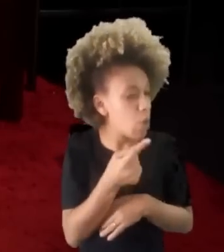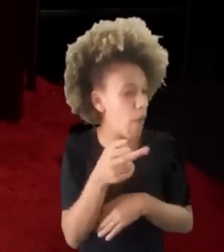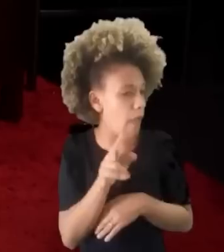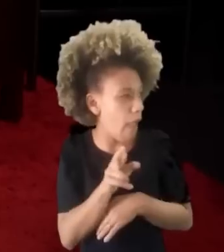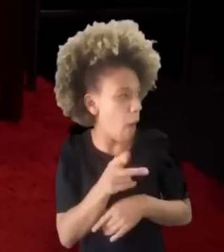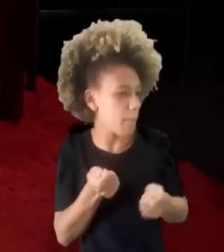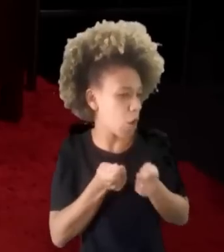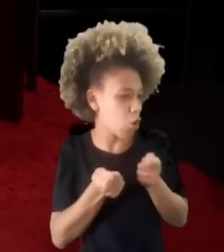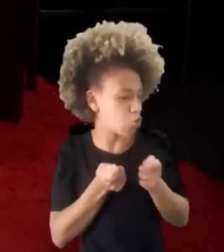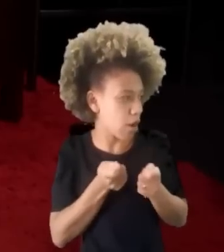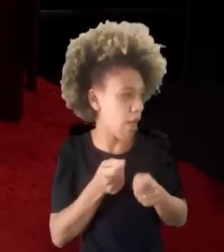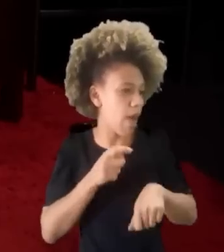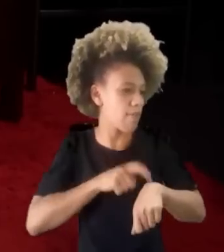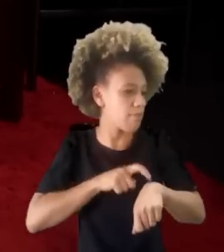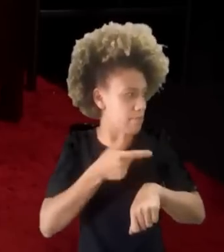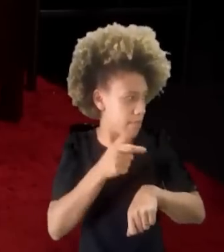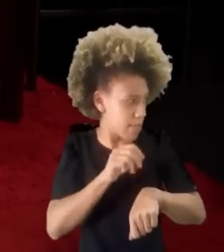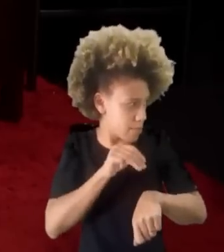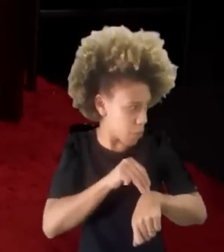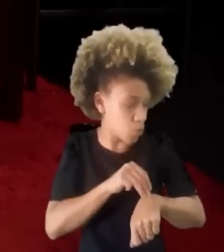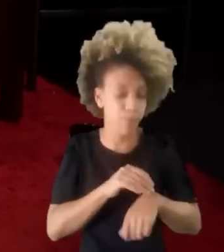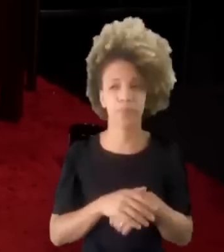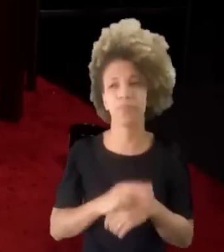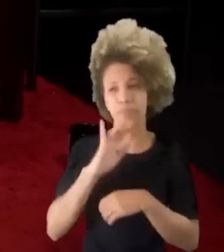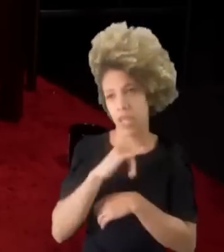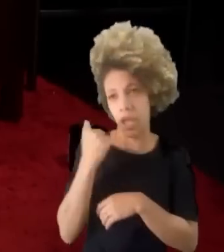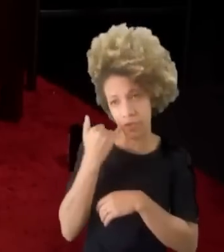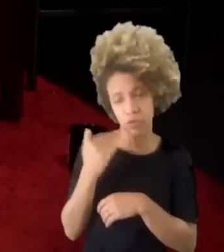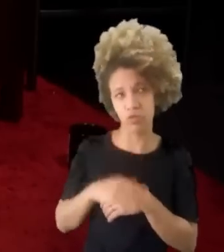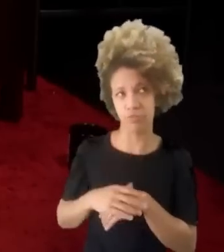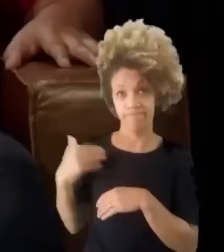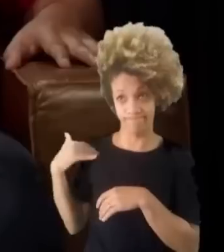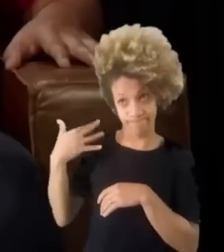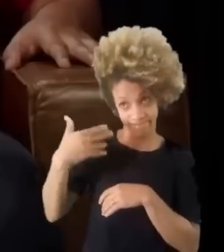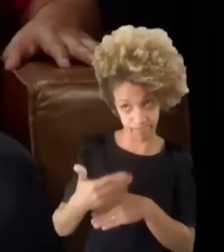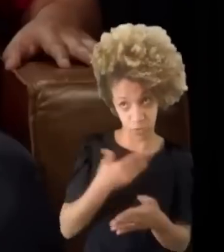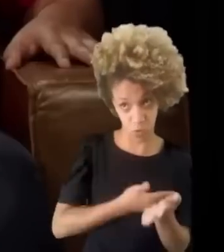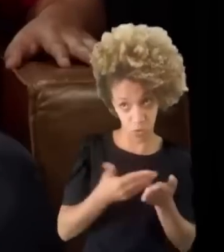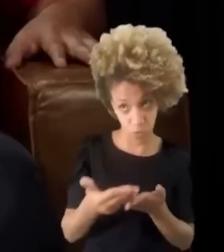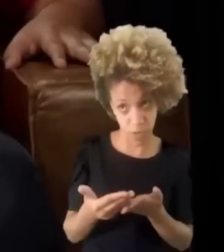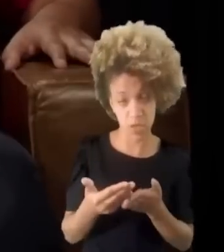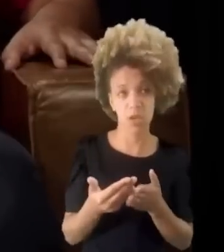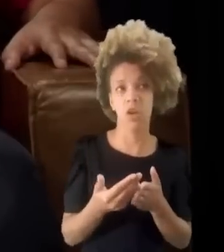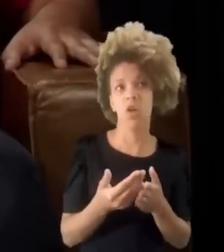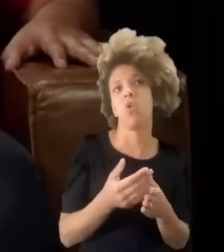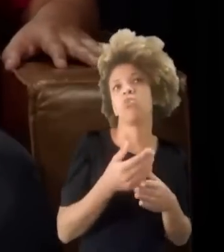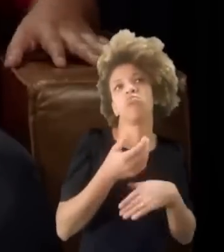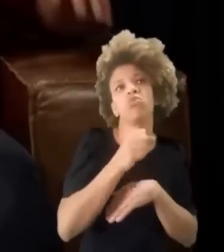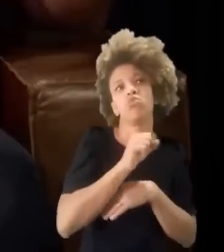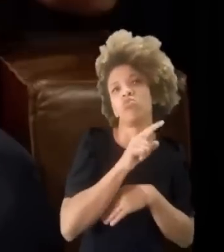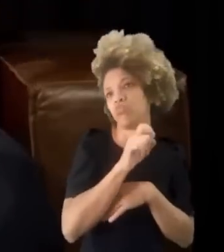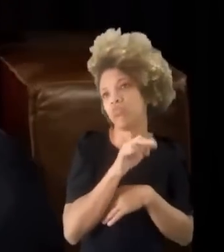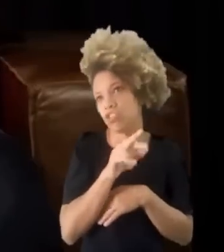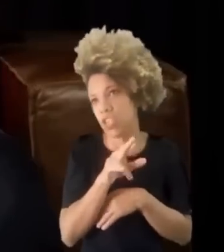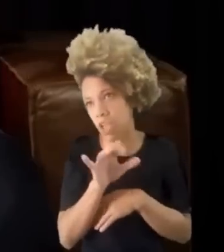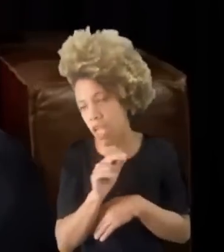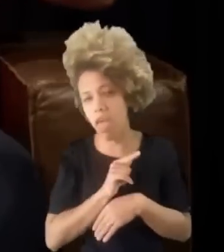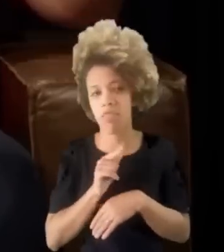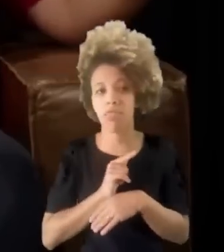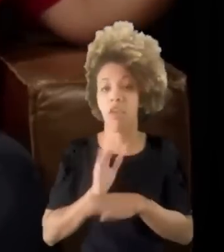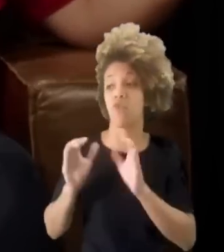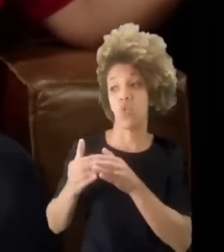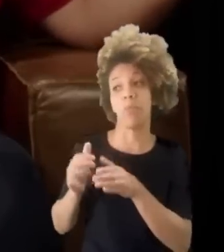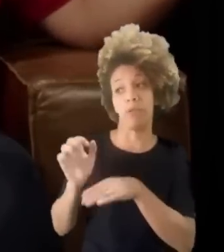o mercado porque tem aquele lance de 10 minutos né e tal aí fodeu um tempo para cá quando começou a surgir eu outros E aí teve uma galera